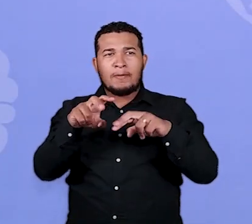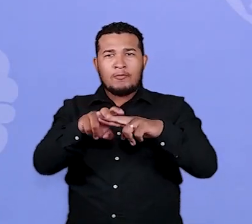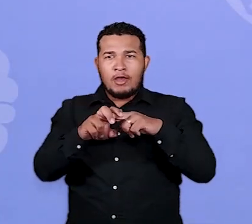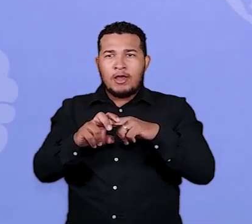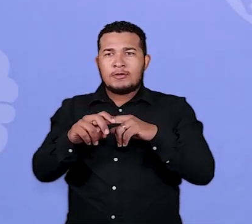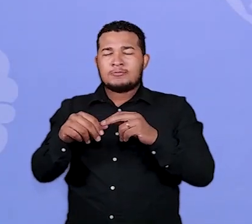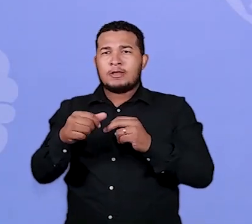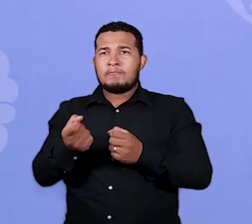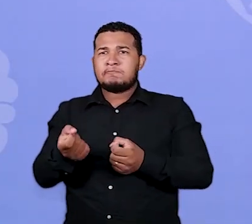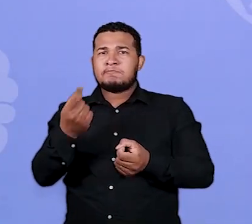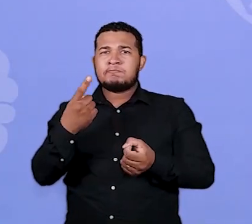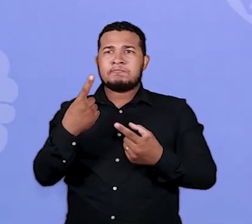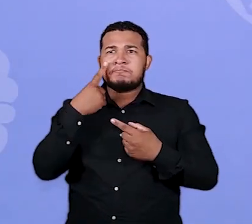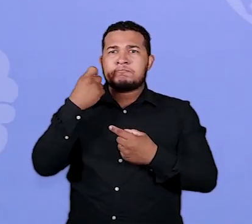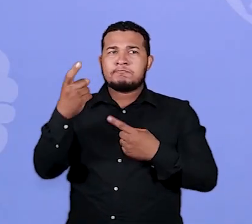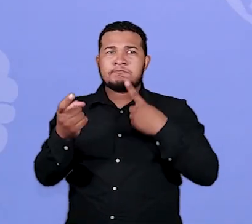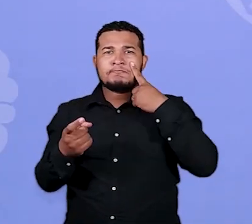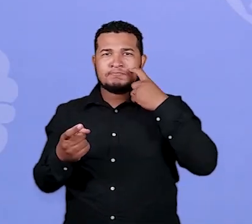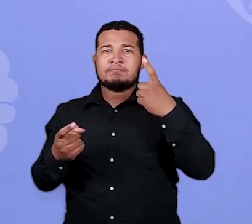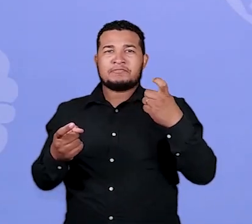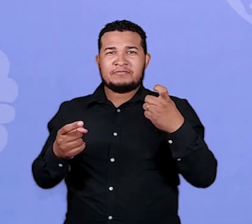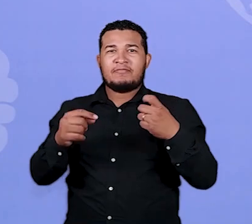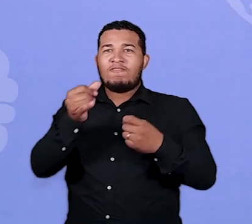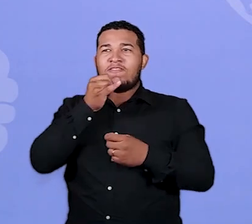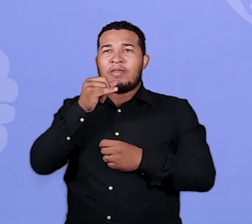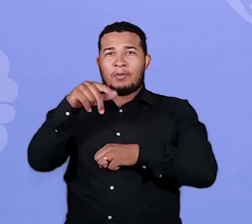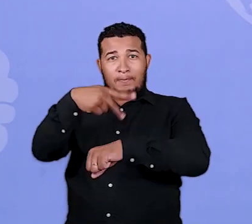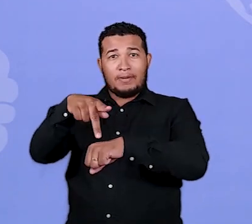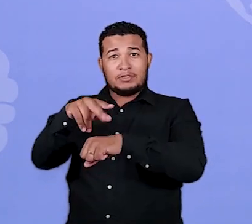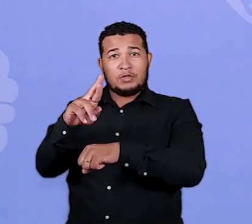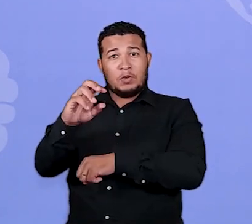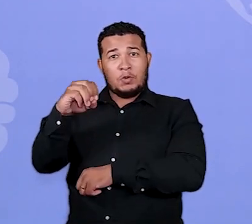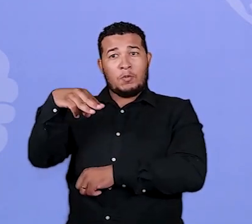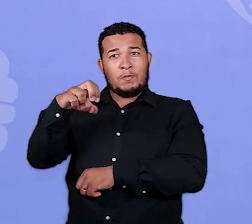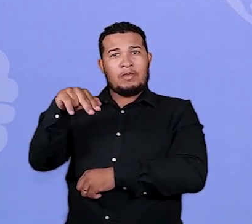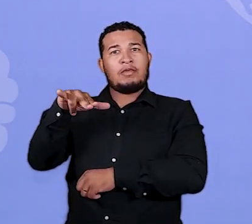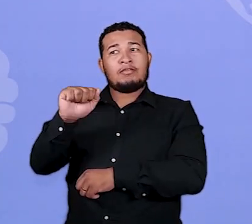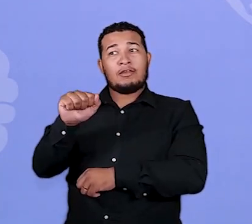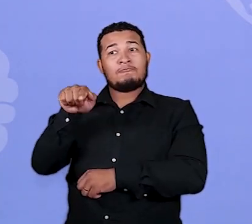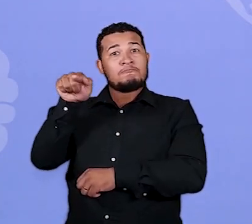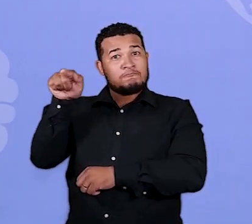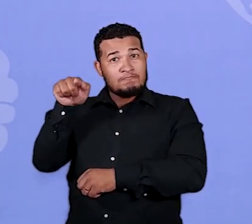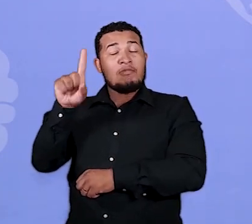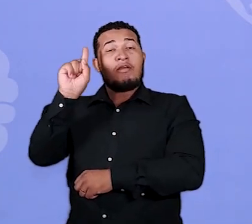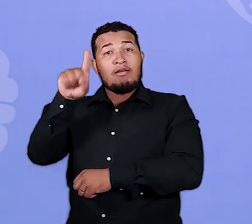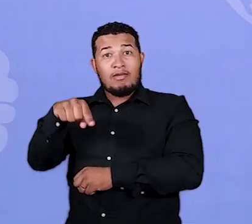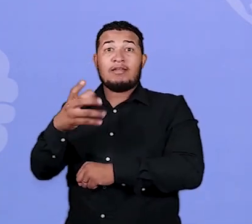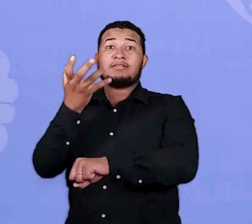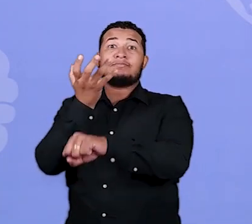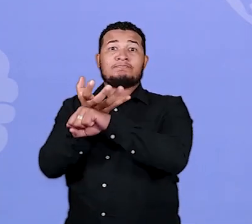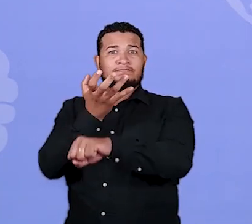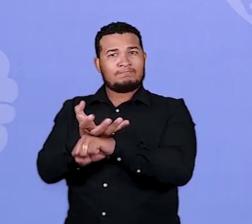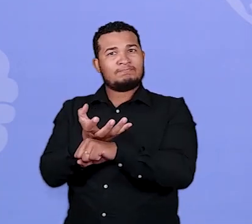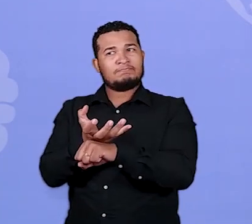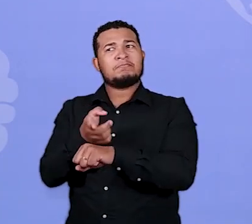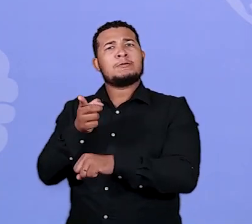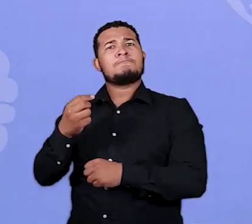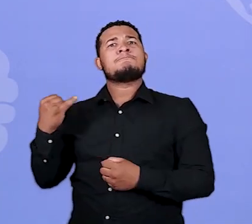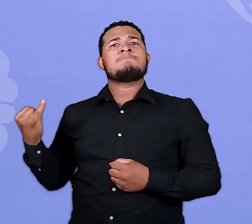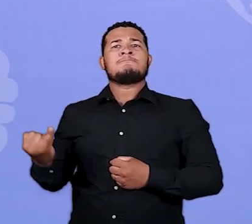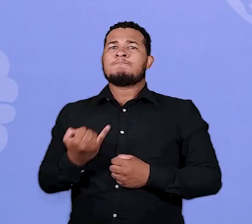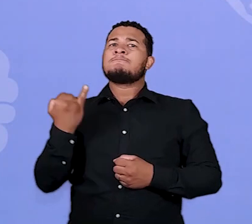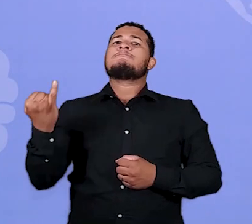através dessas curiosidades, que alguns países, como nós demos o exemplo da Romênia, xadrez é uma disciplina, ele tem